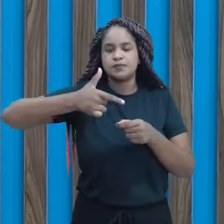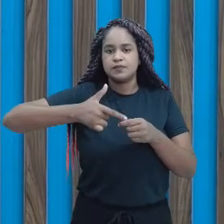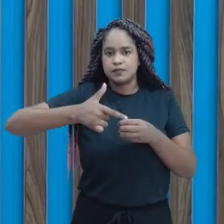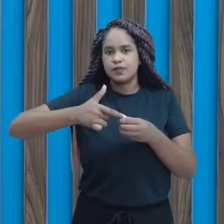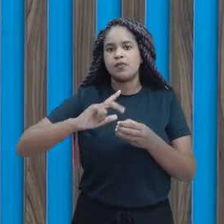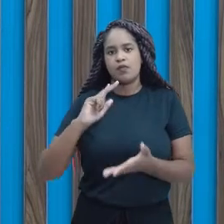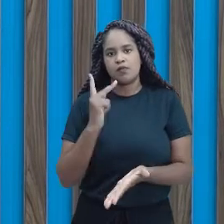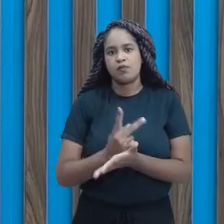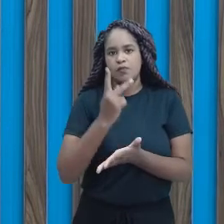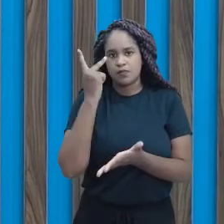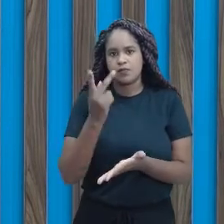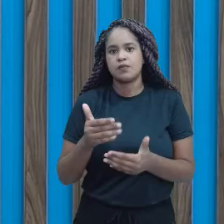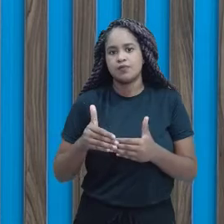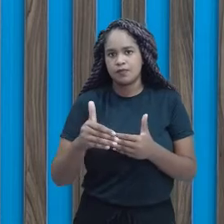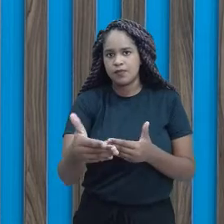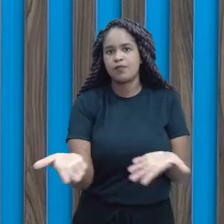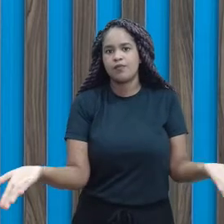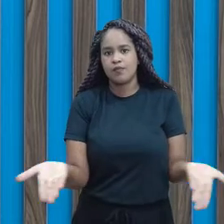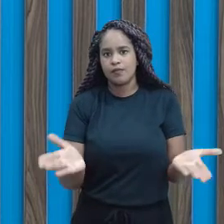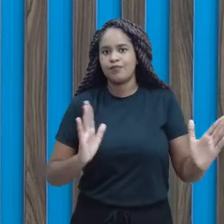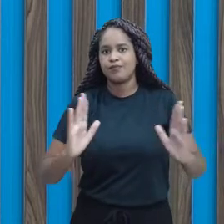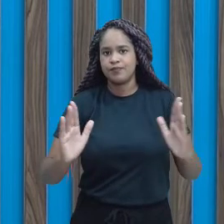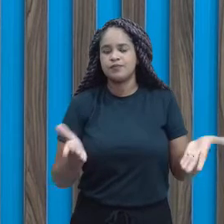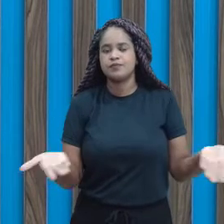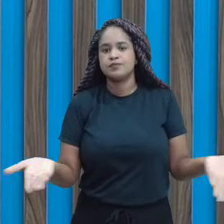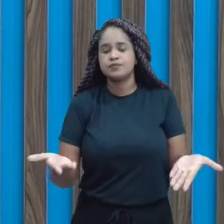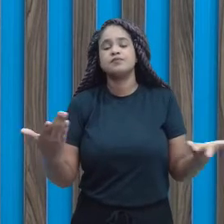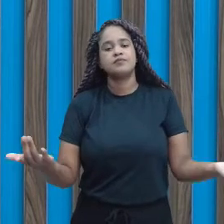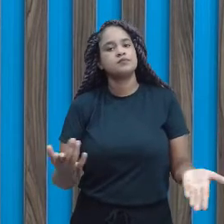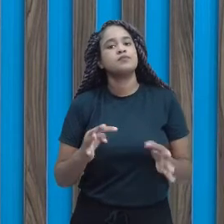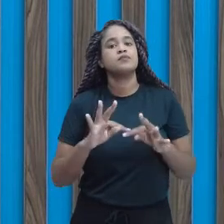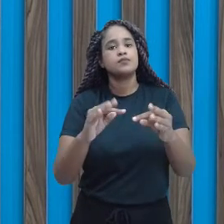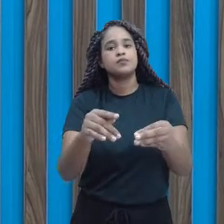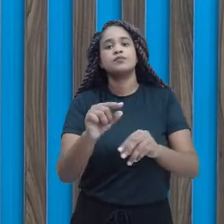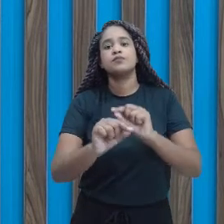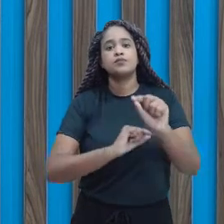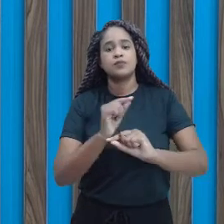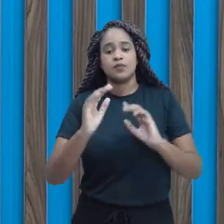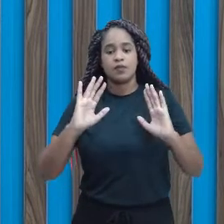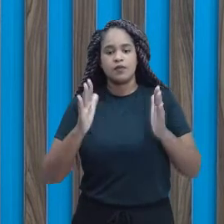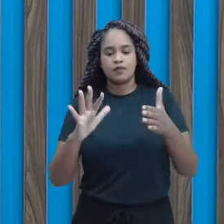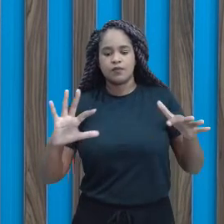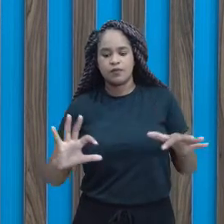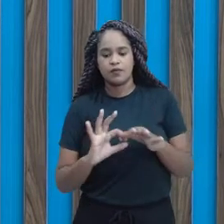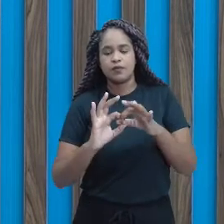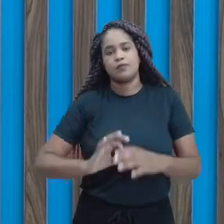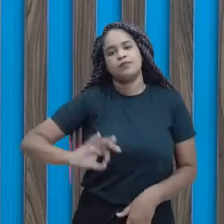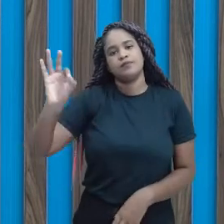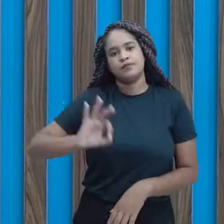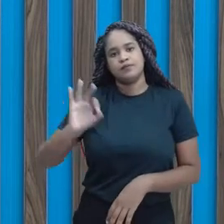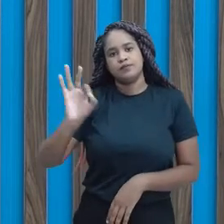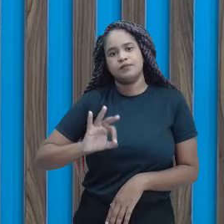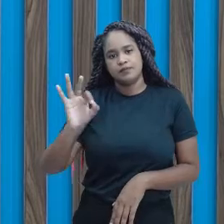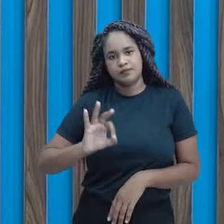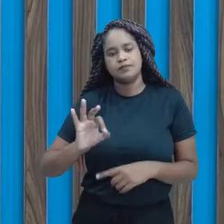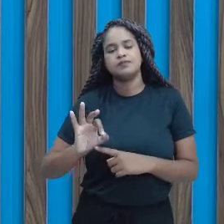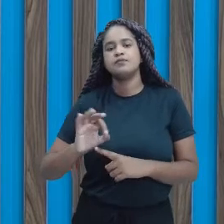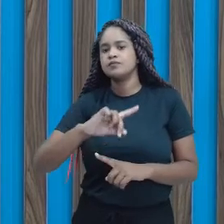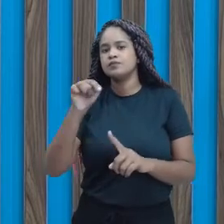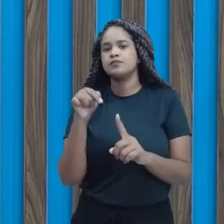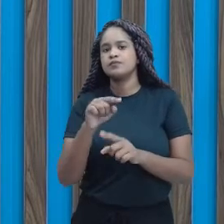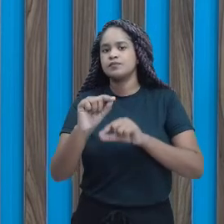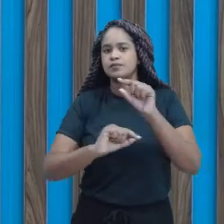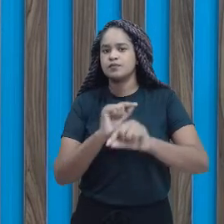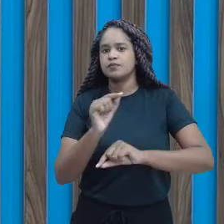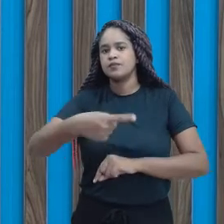combustíveis que a gente está vendo aí nos noticiários, certo? Então, tudo isso é tratado em forma de porcentagem. Para quê?